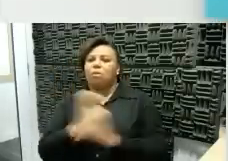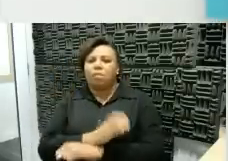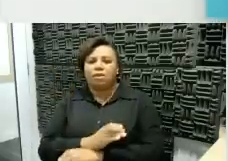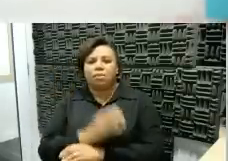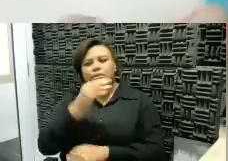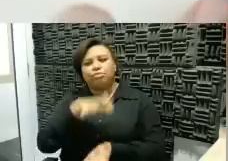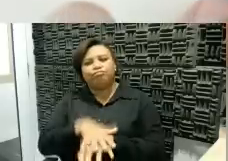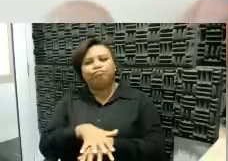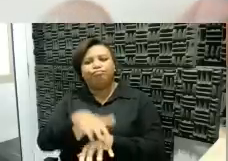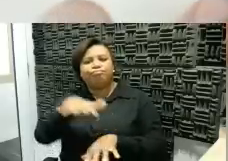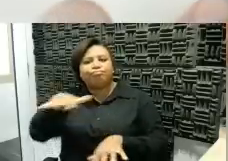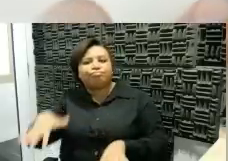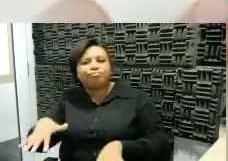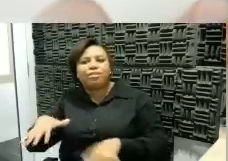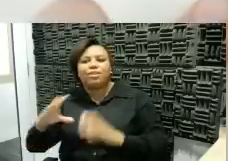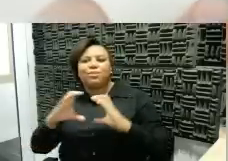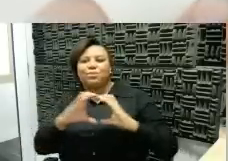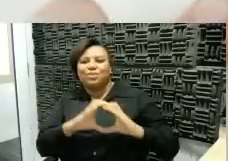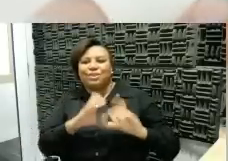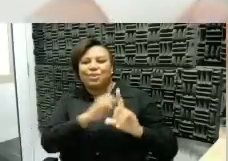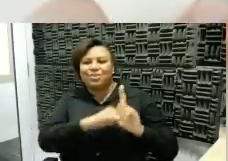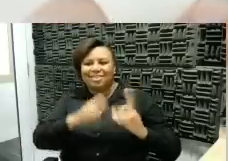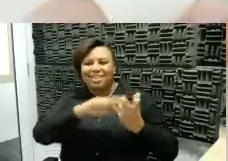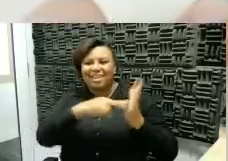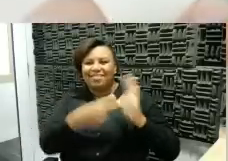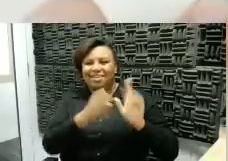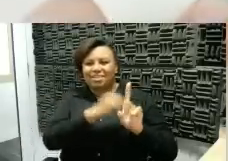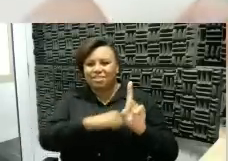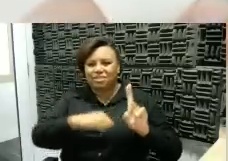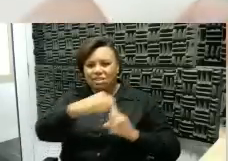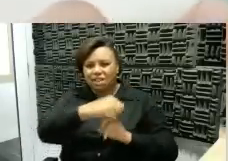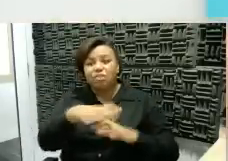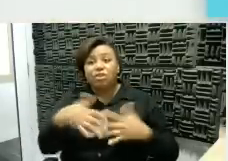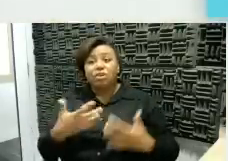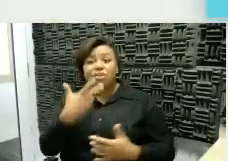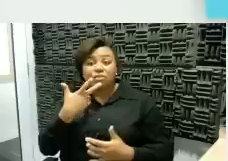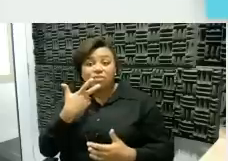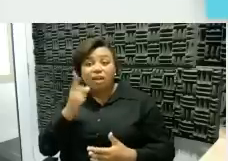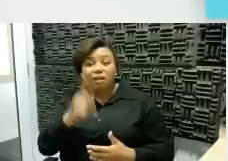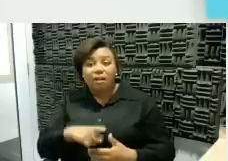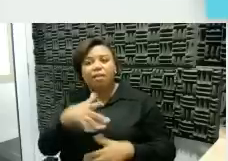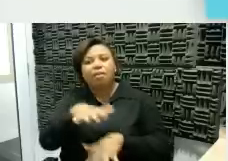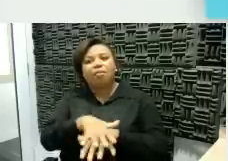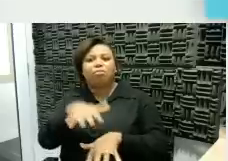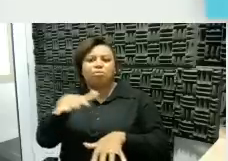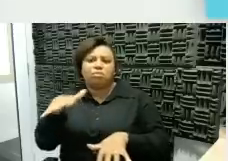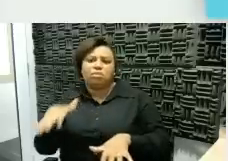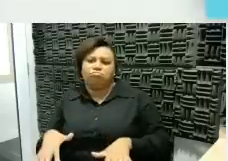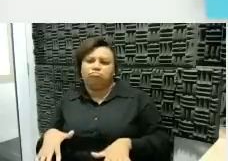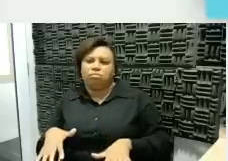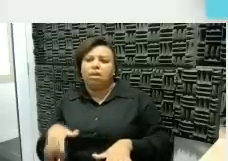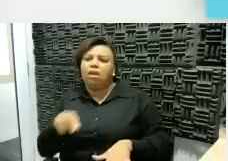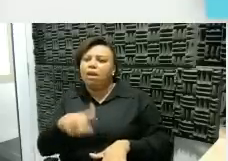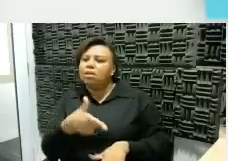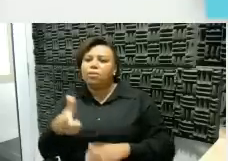sociedade a gente chama isso então né de exclusão ou seja elas não estão tendo acesso nenhum não estão tendo